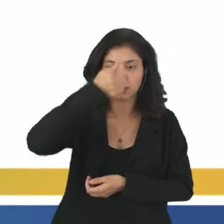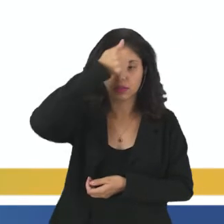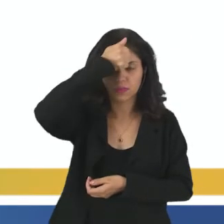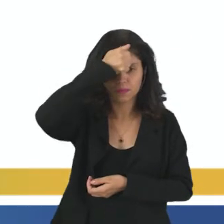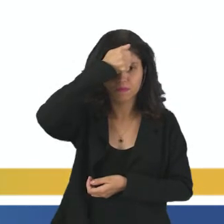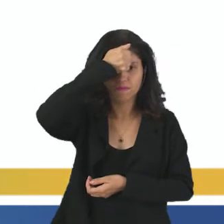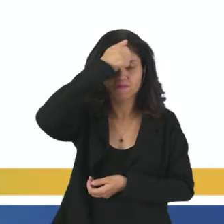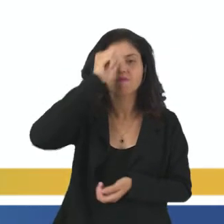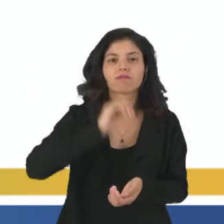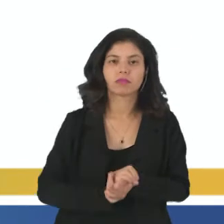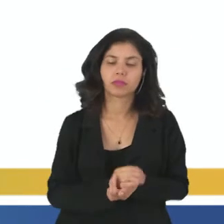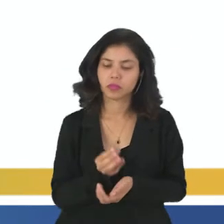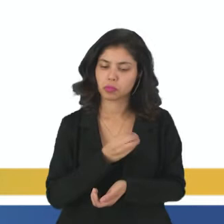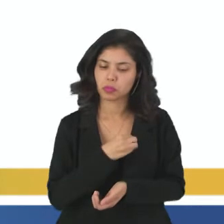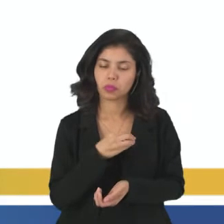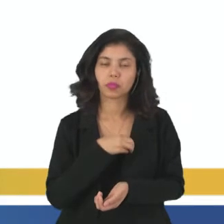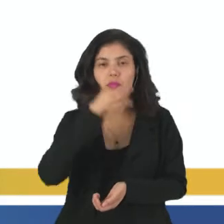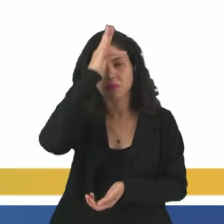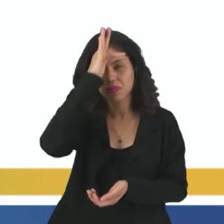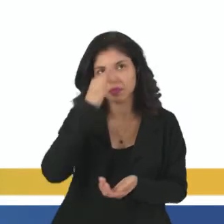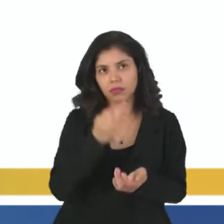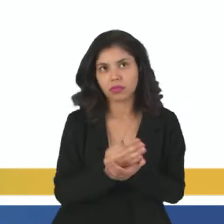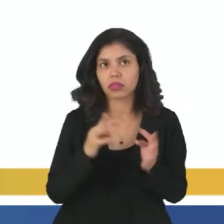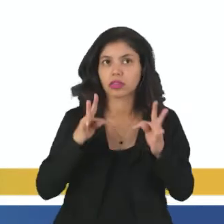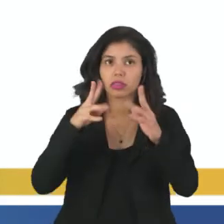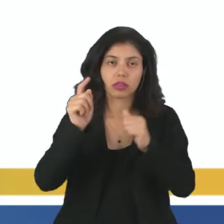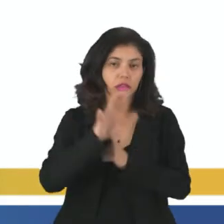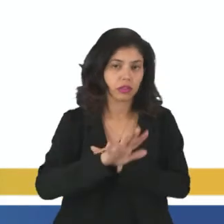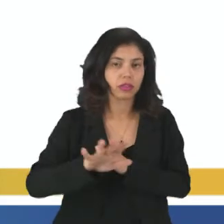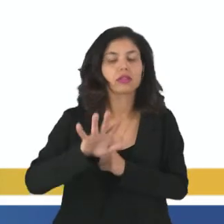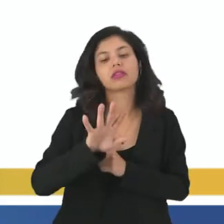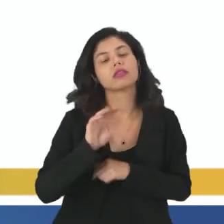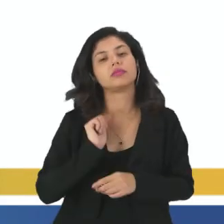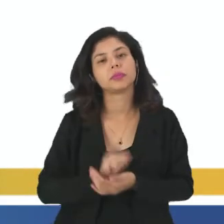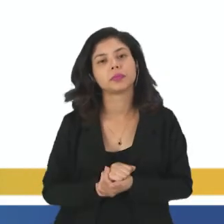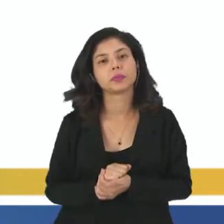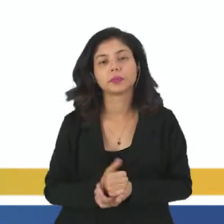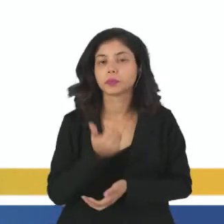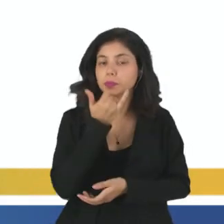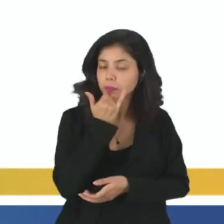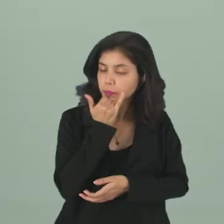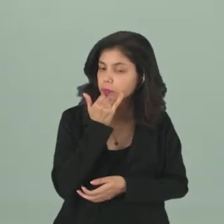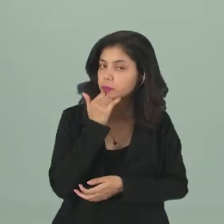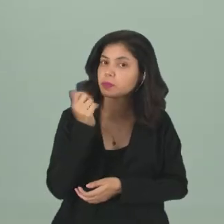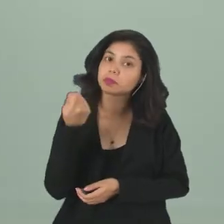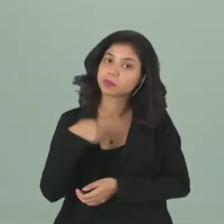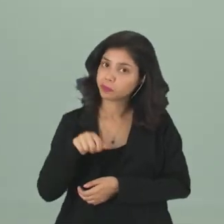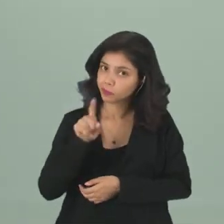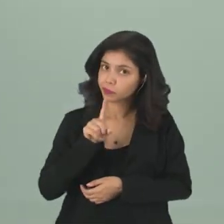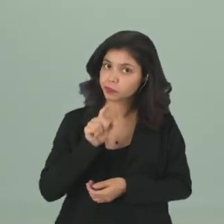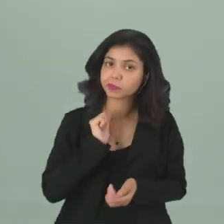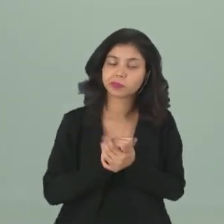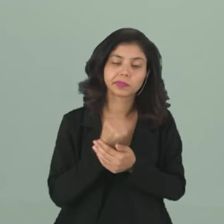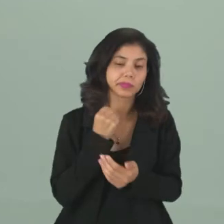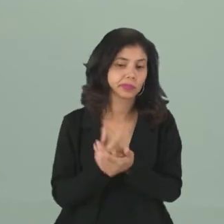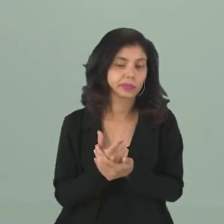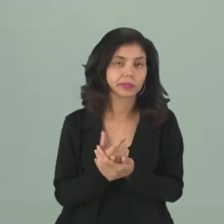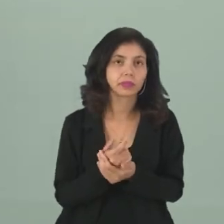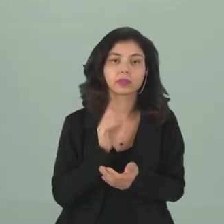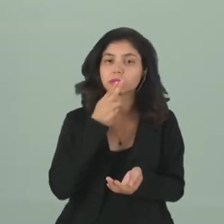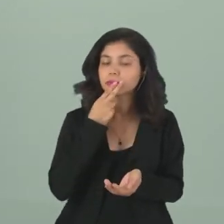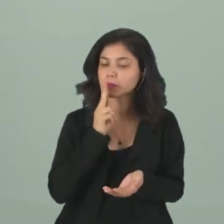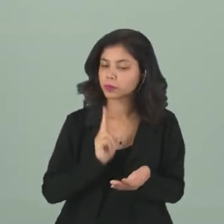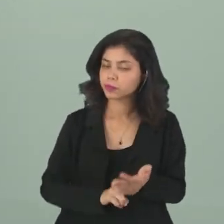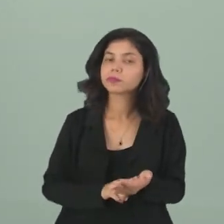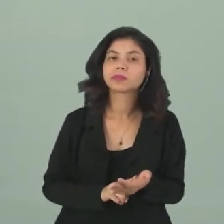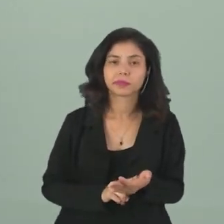seu pecado fielmente, em sua totalidade, e seriam perdoados sem precisar comprar uma carta que